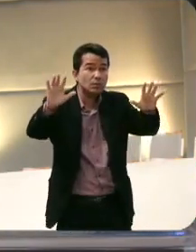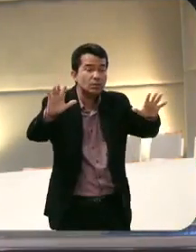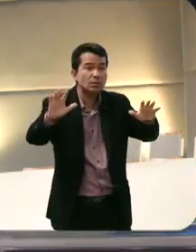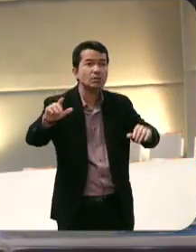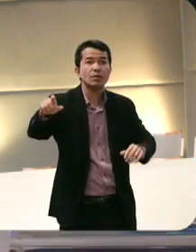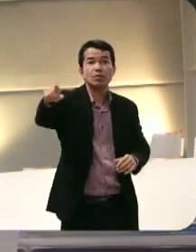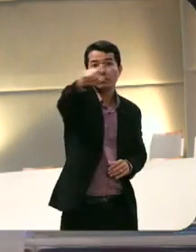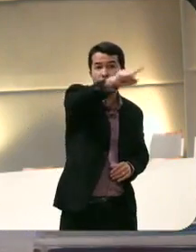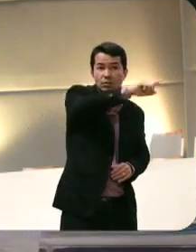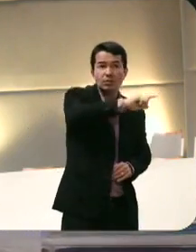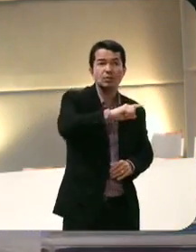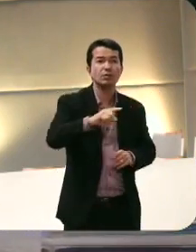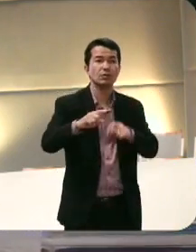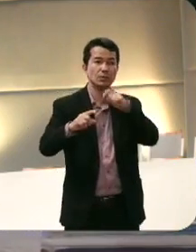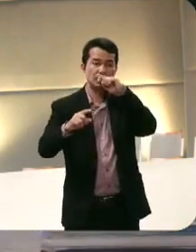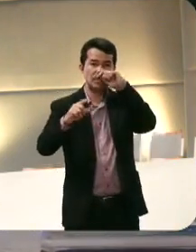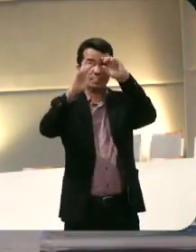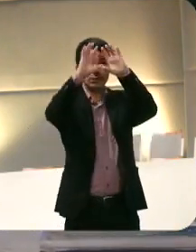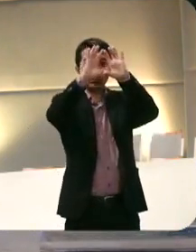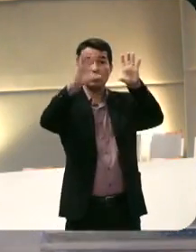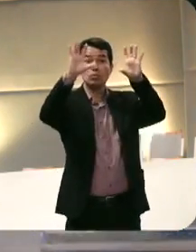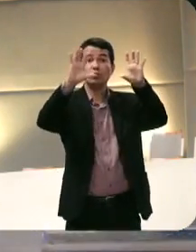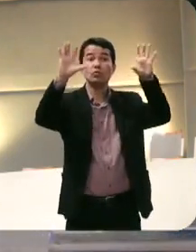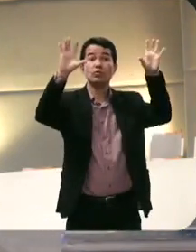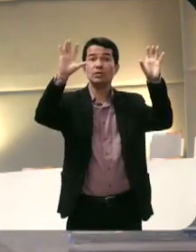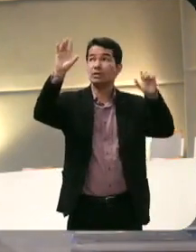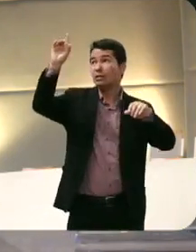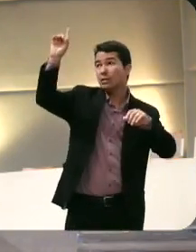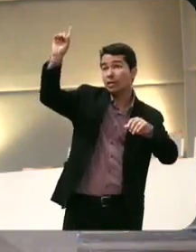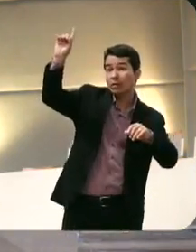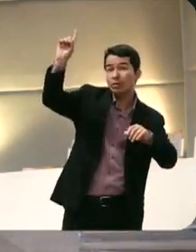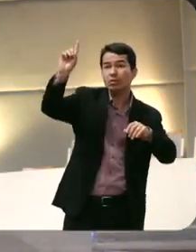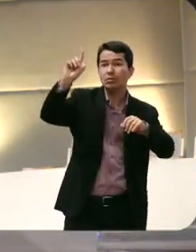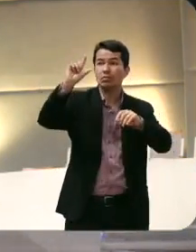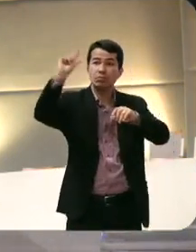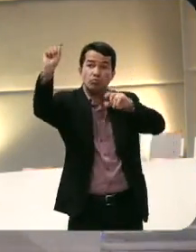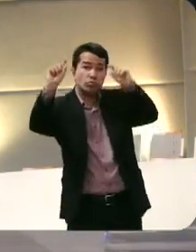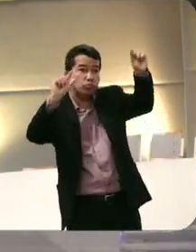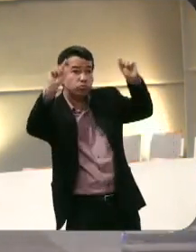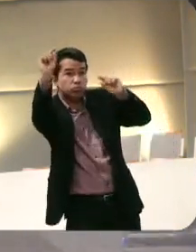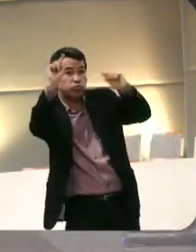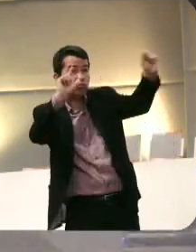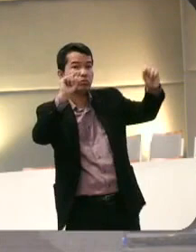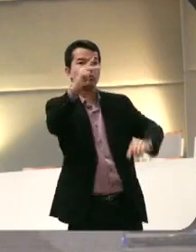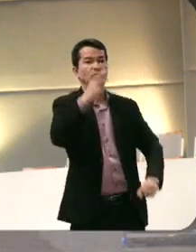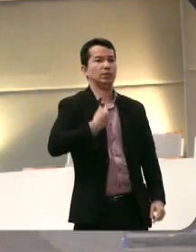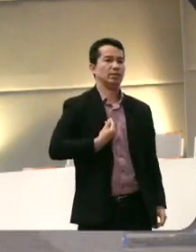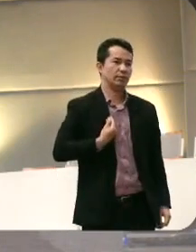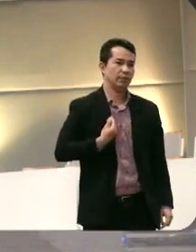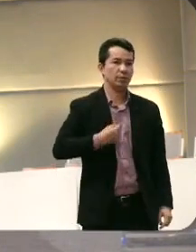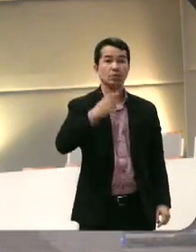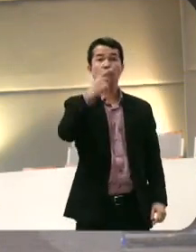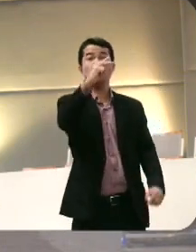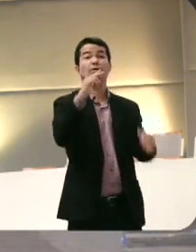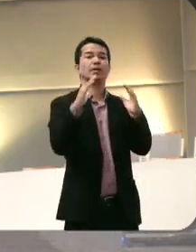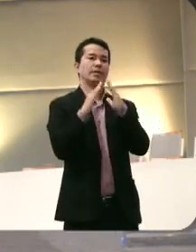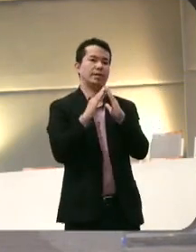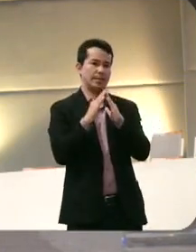casa. A nuvem está indo embora. Ela está passando. E você